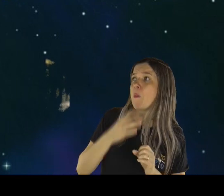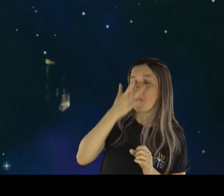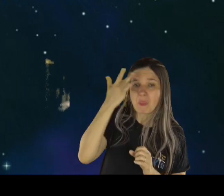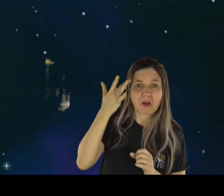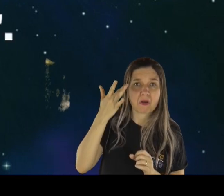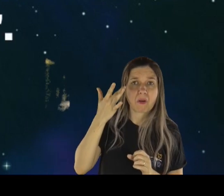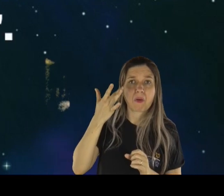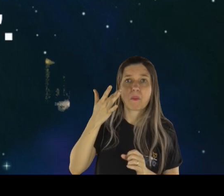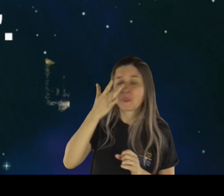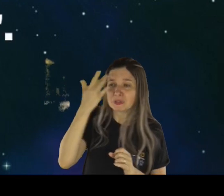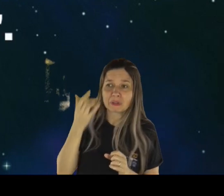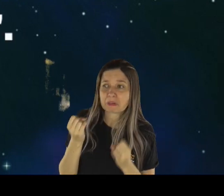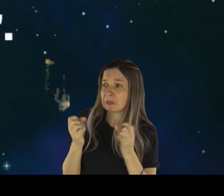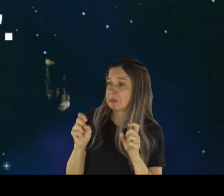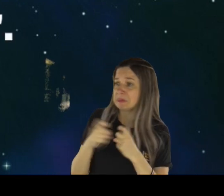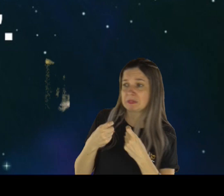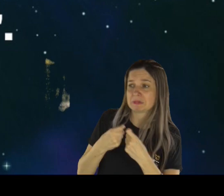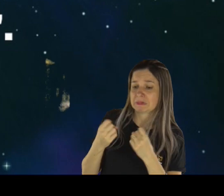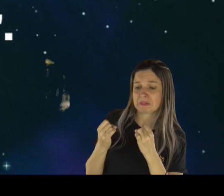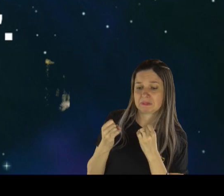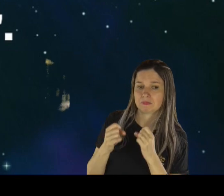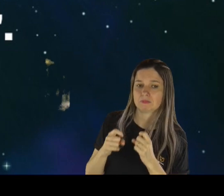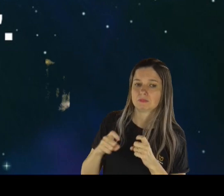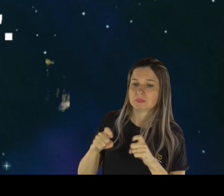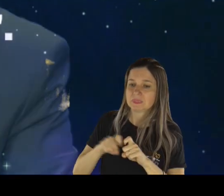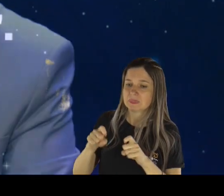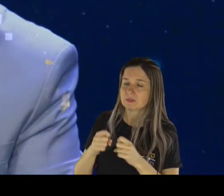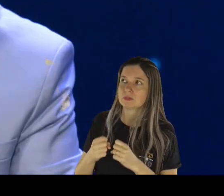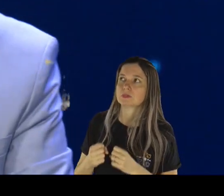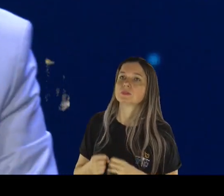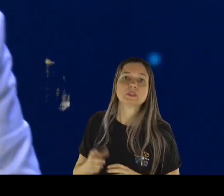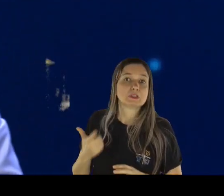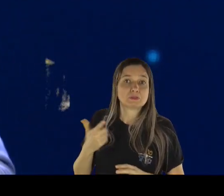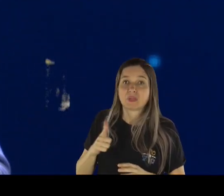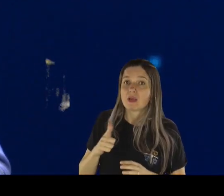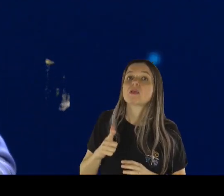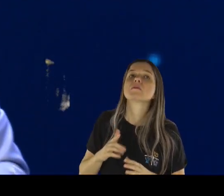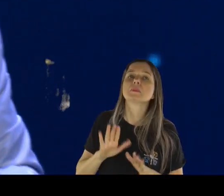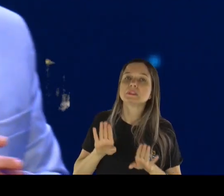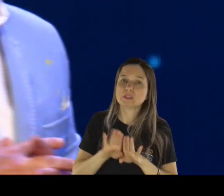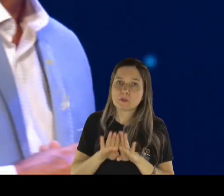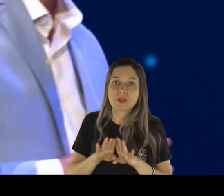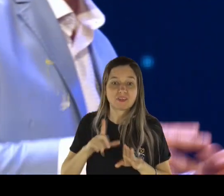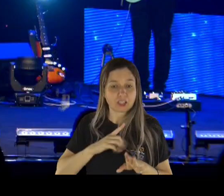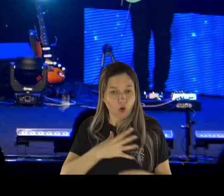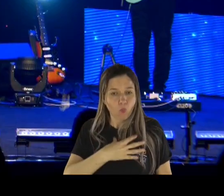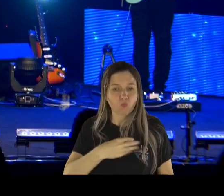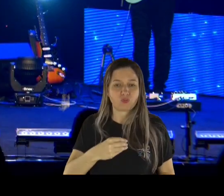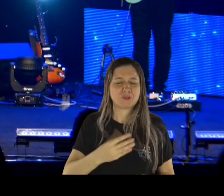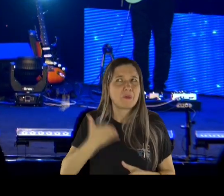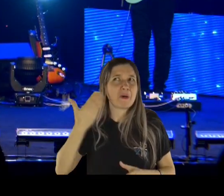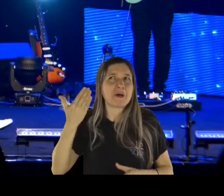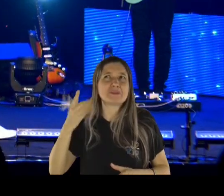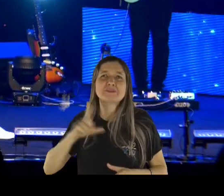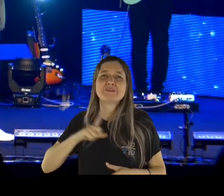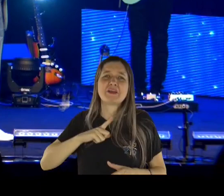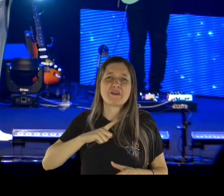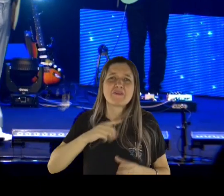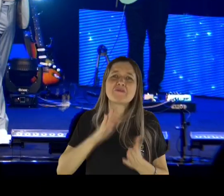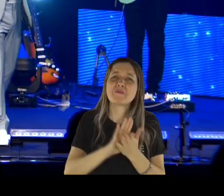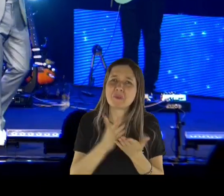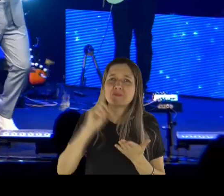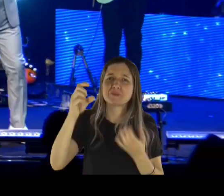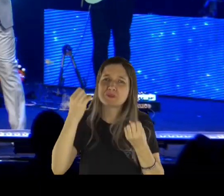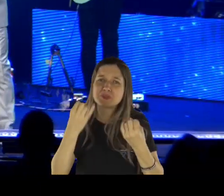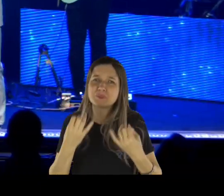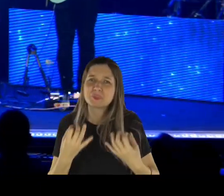luz a um filho, e lhe chamarão Emmanuel, que significa Deus conosco. Então Maria, puxa,